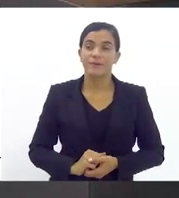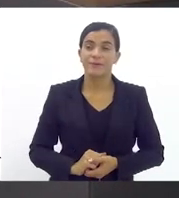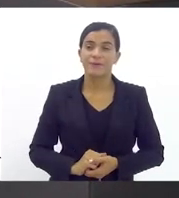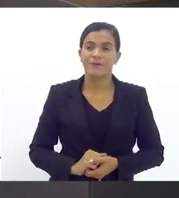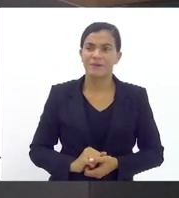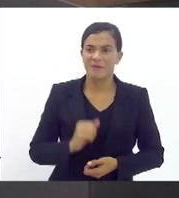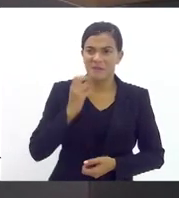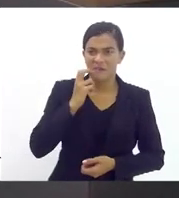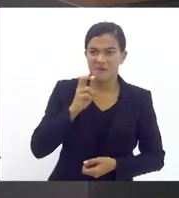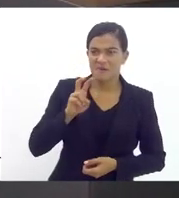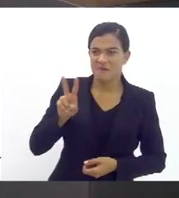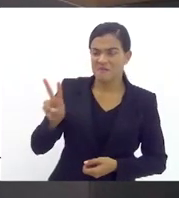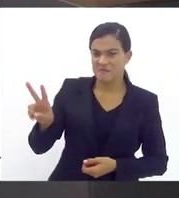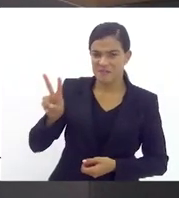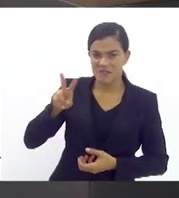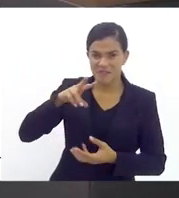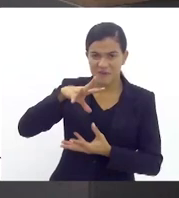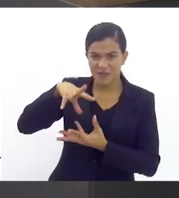Vocês já viram Ghost?